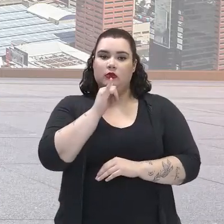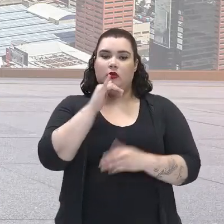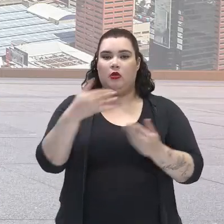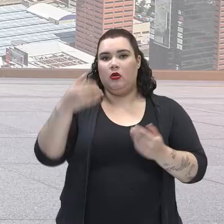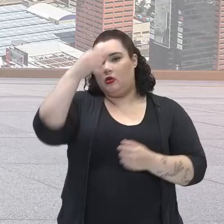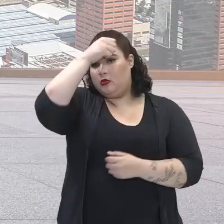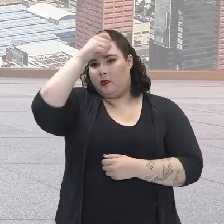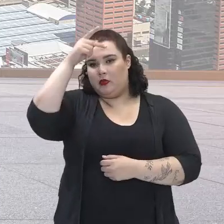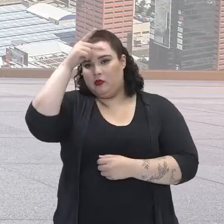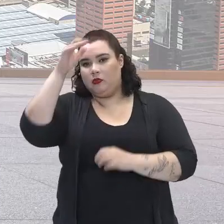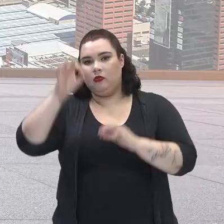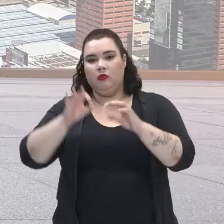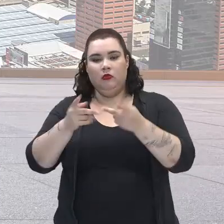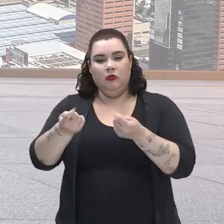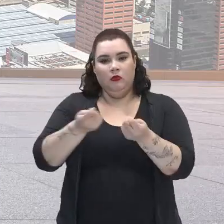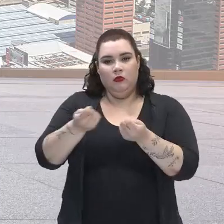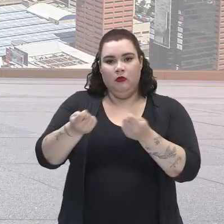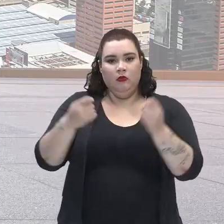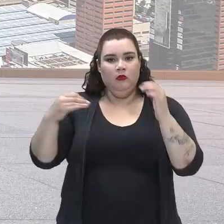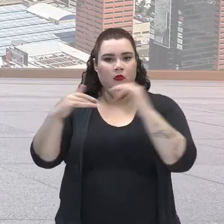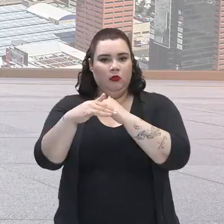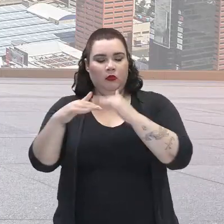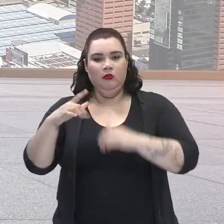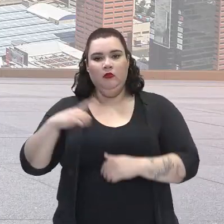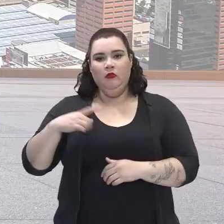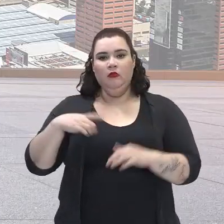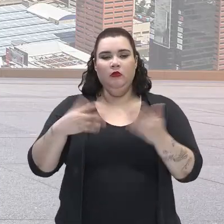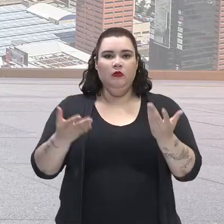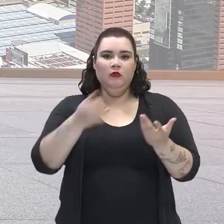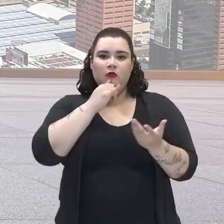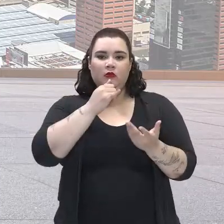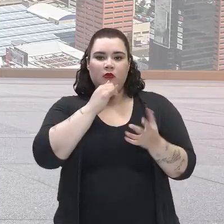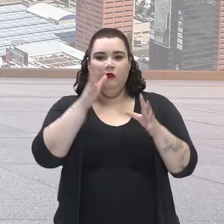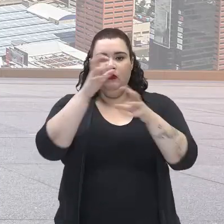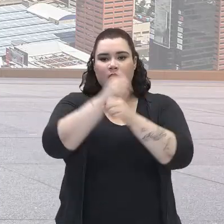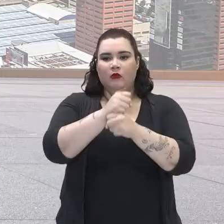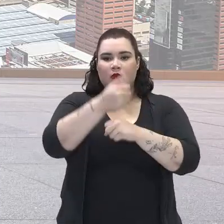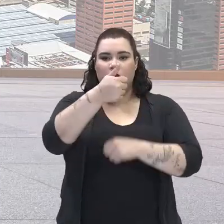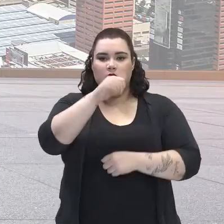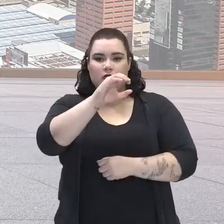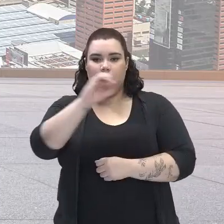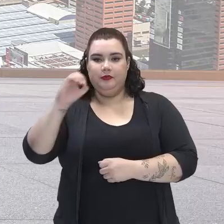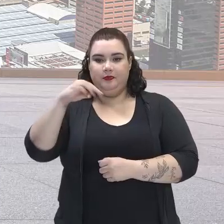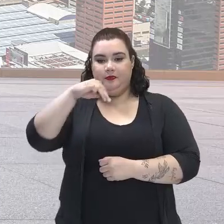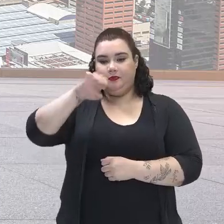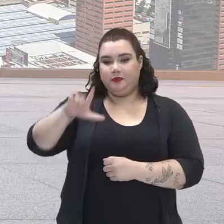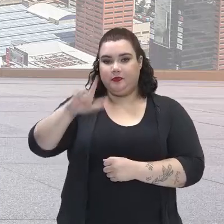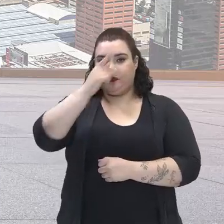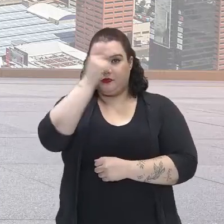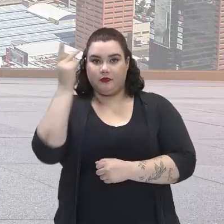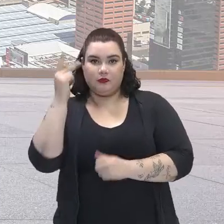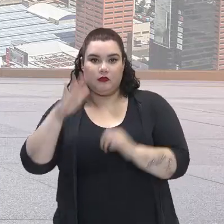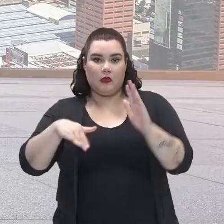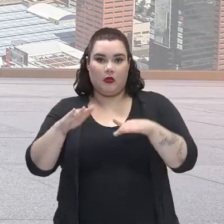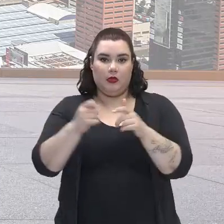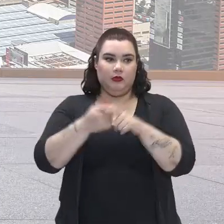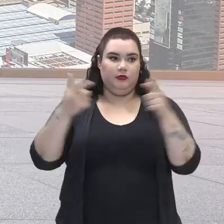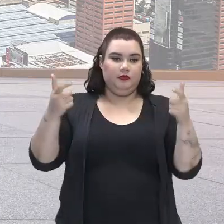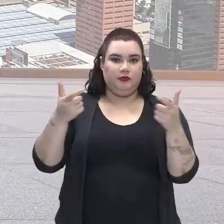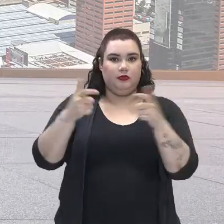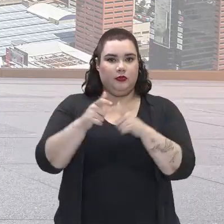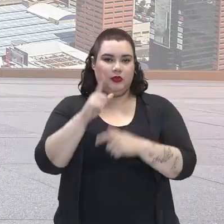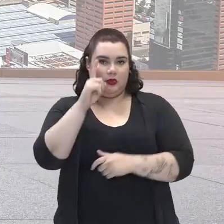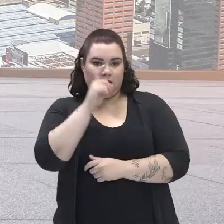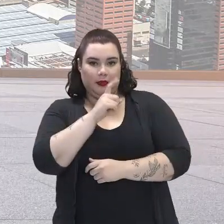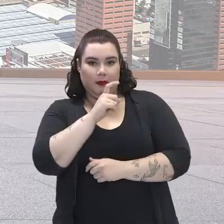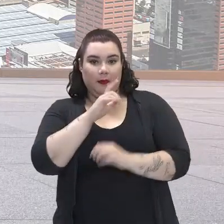prefeitura gerenciar uma cidade com 100 mil pessoas morando ali ao mesmo tempo, dependendo do tamanho, tem ali uma certa